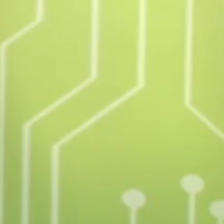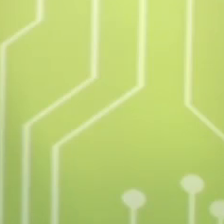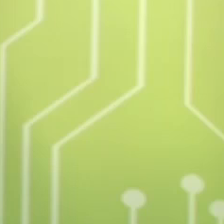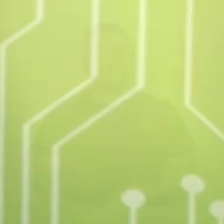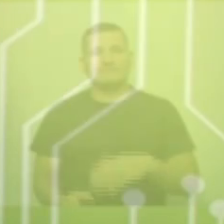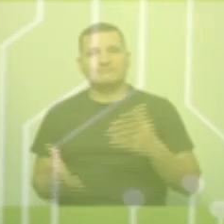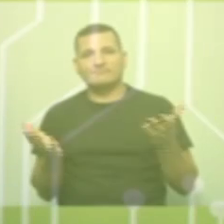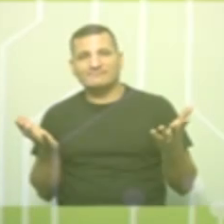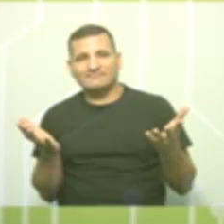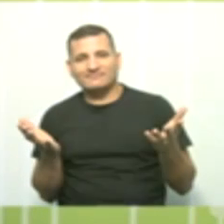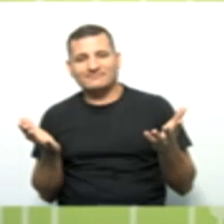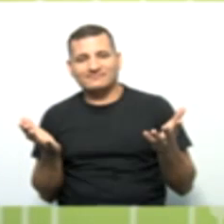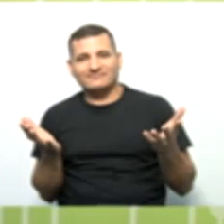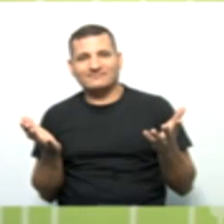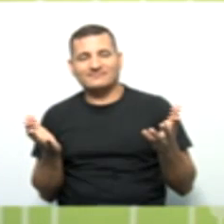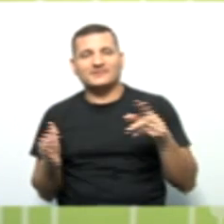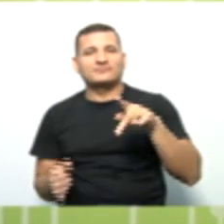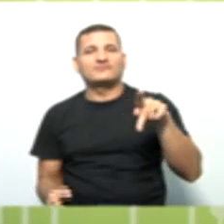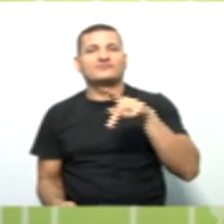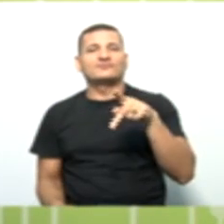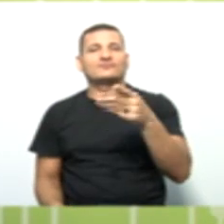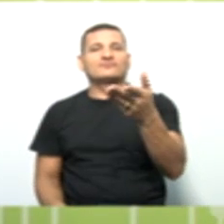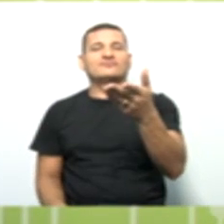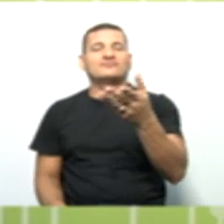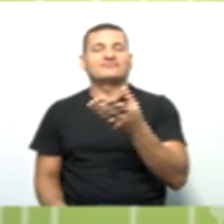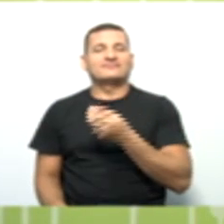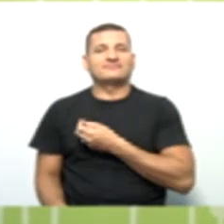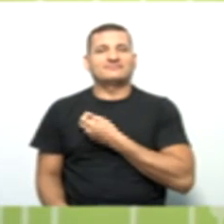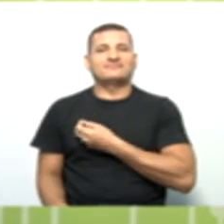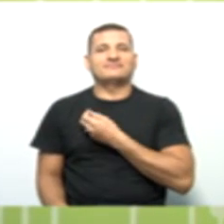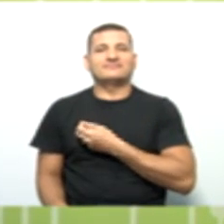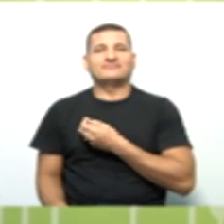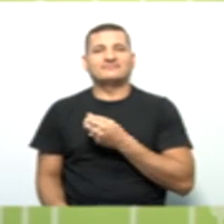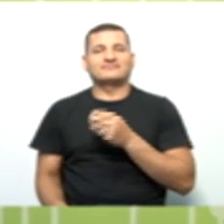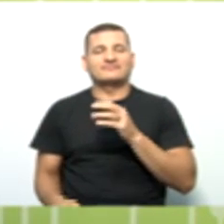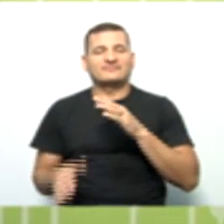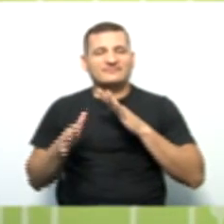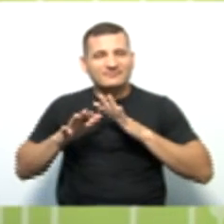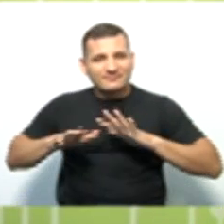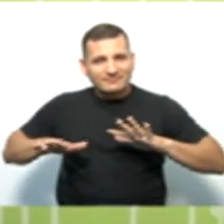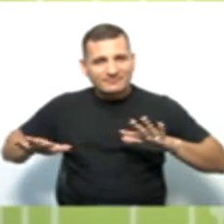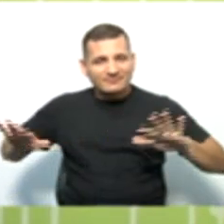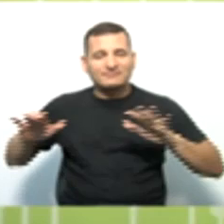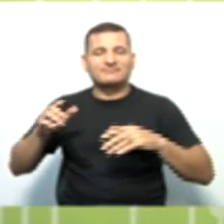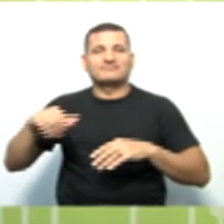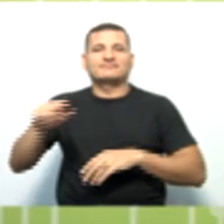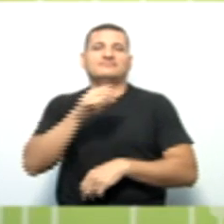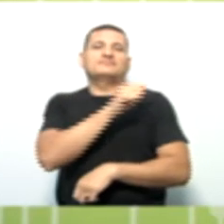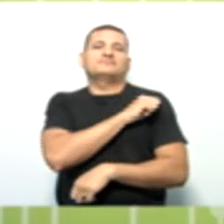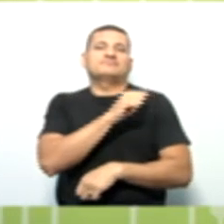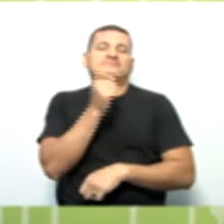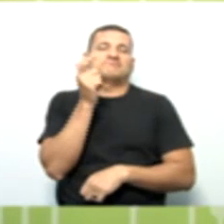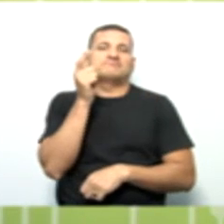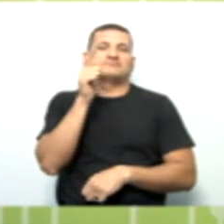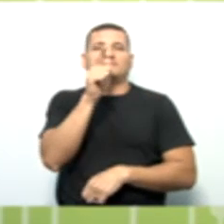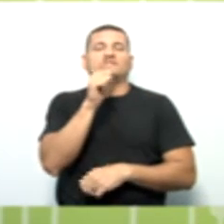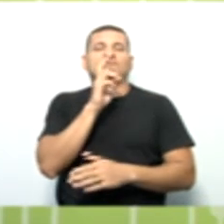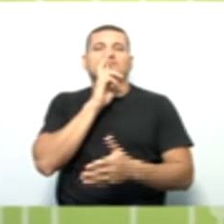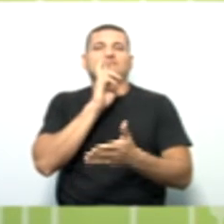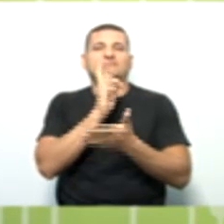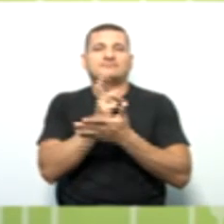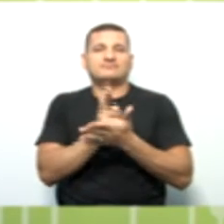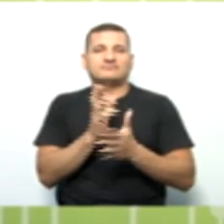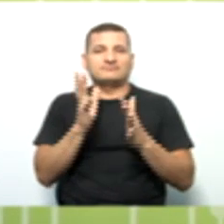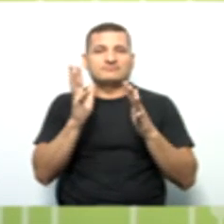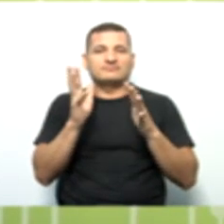E aí, professores presenciais, acalmem aí a turma, né? Joãozinho, Maria, que já conseguiram resolver todas aí. Calma, gente,